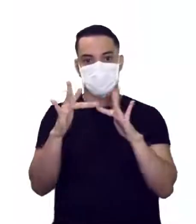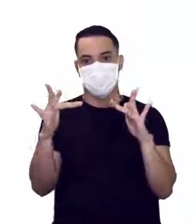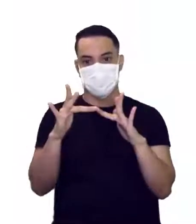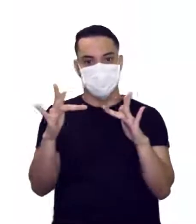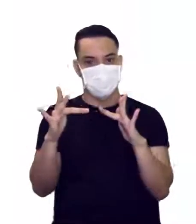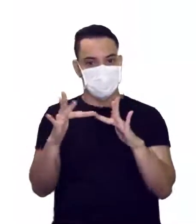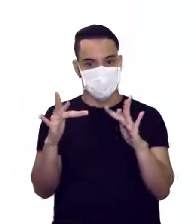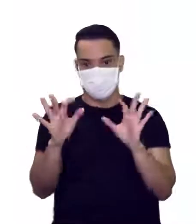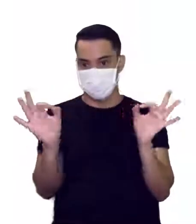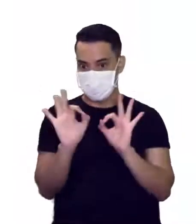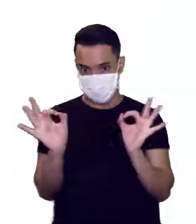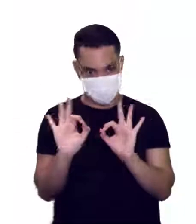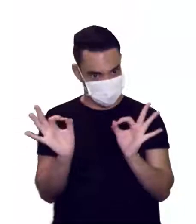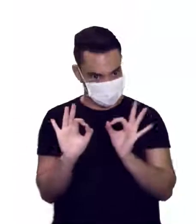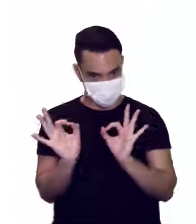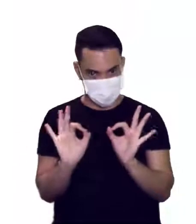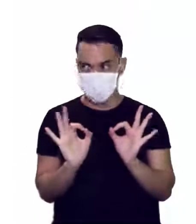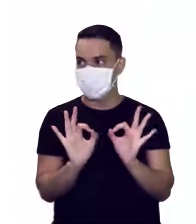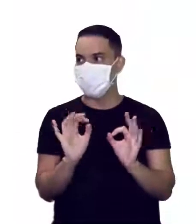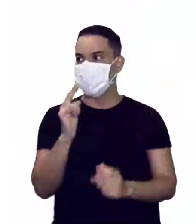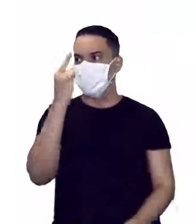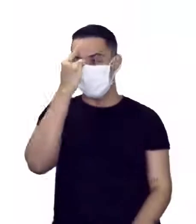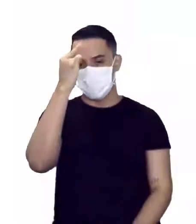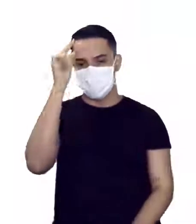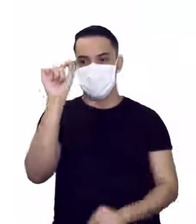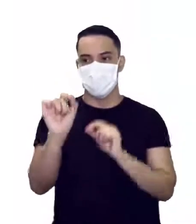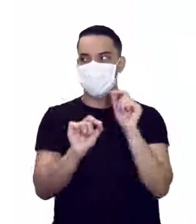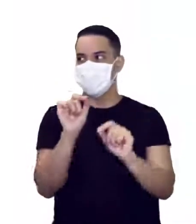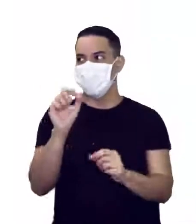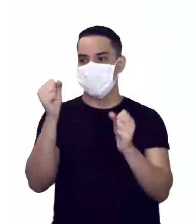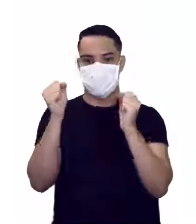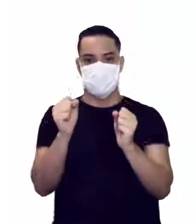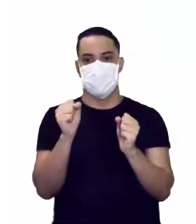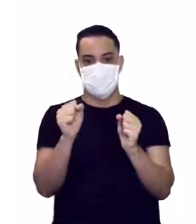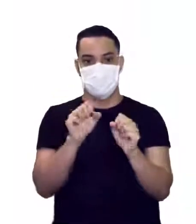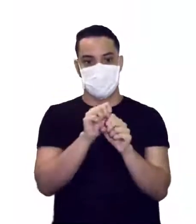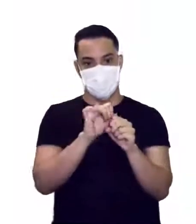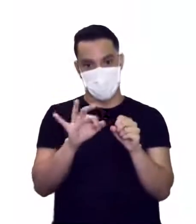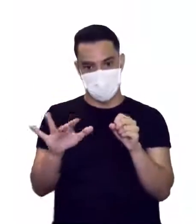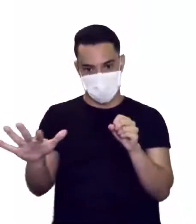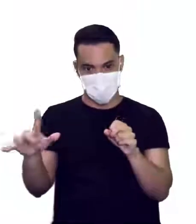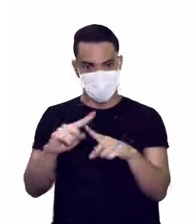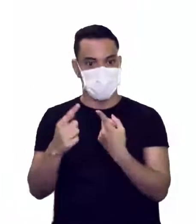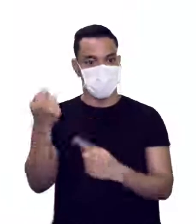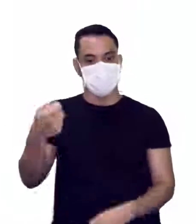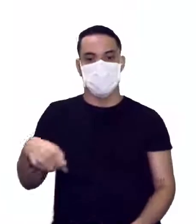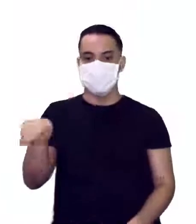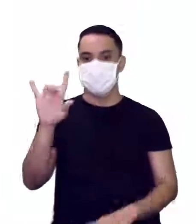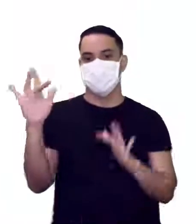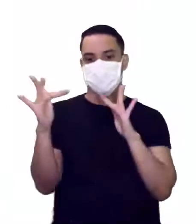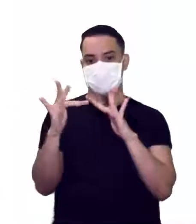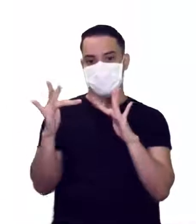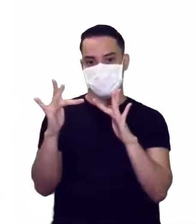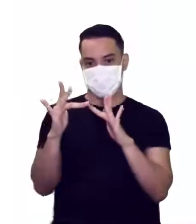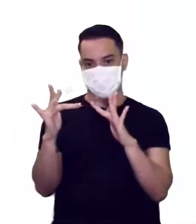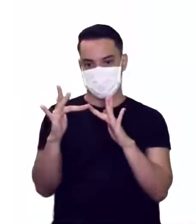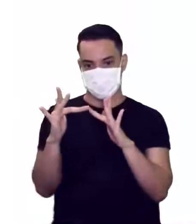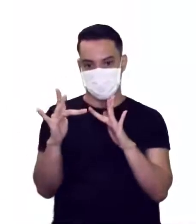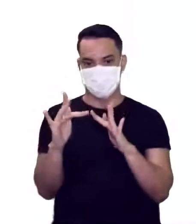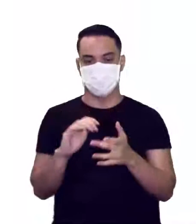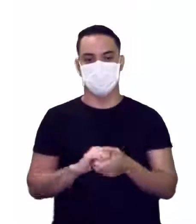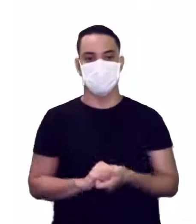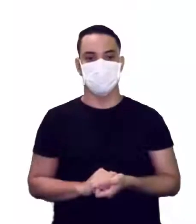tá, pessoal? Então, é aquela ideia, você pode induzir sem ter contato,